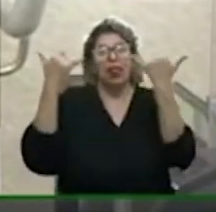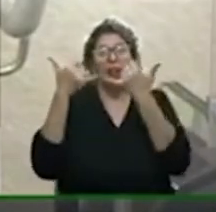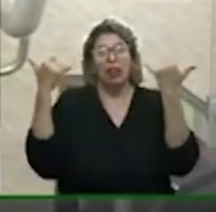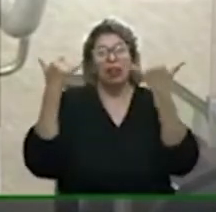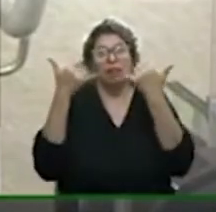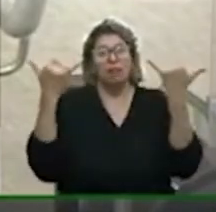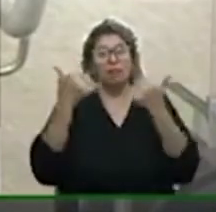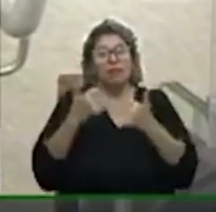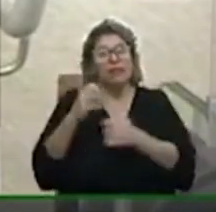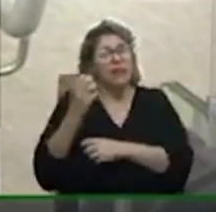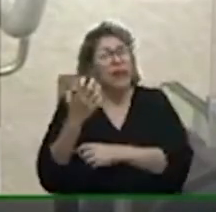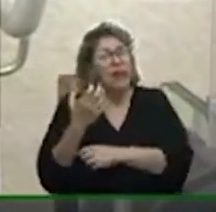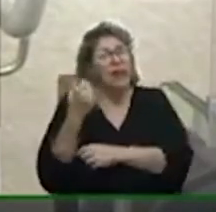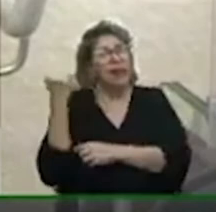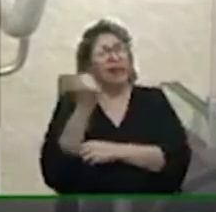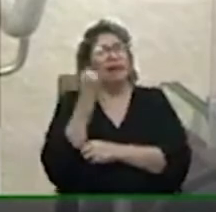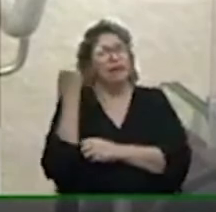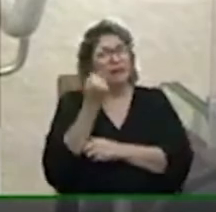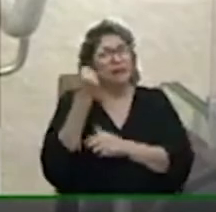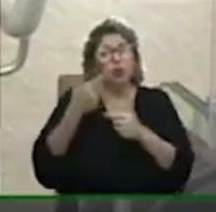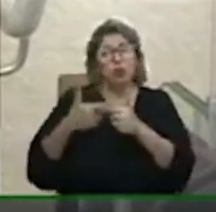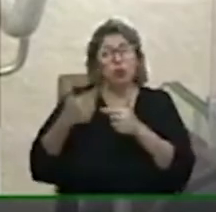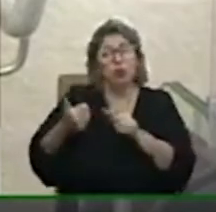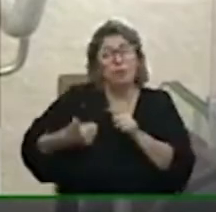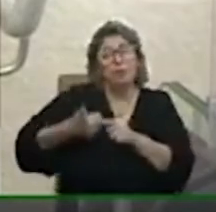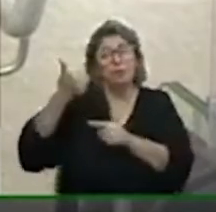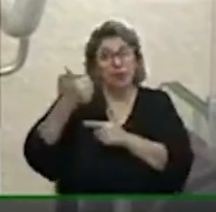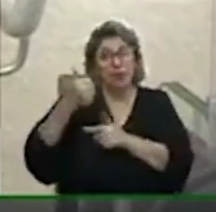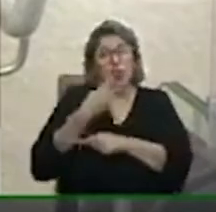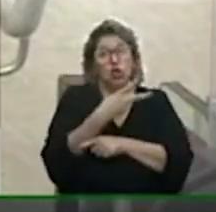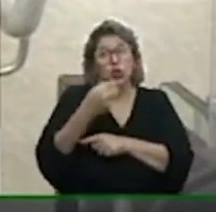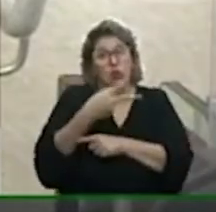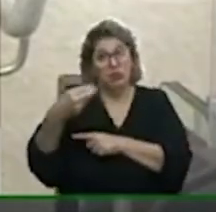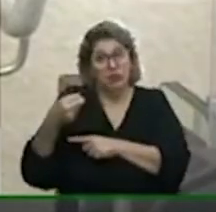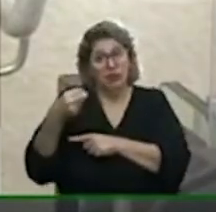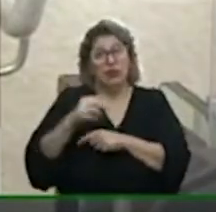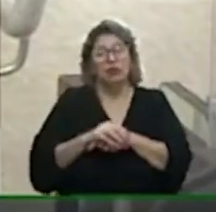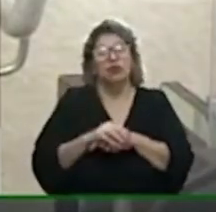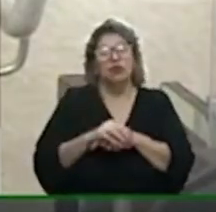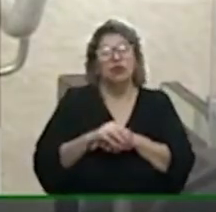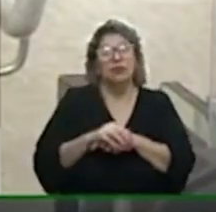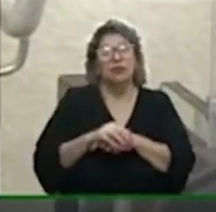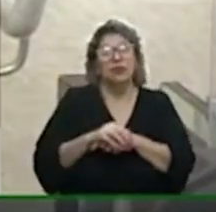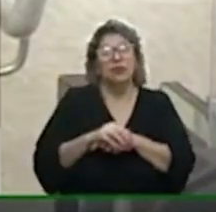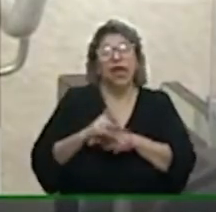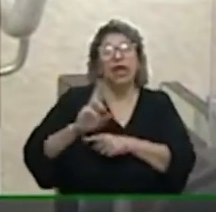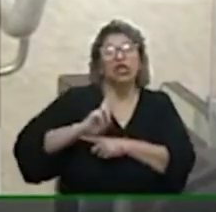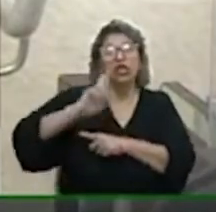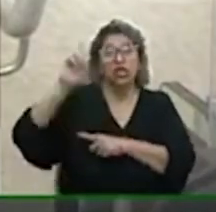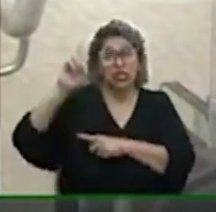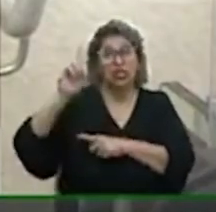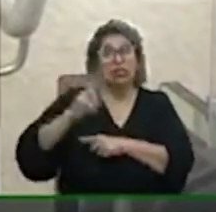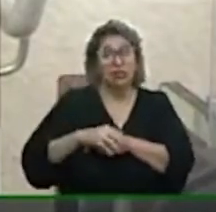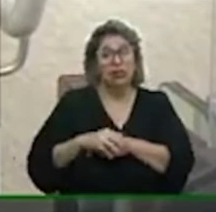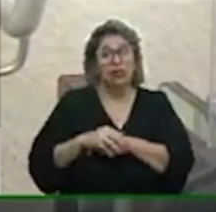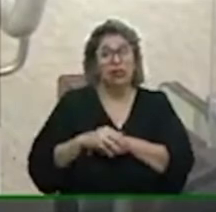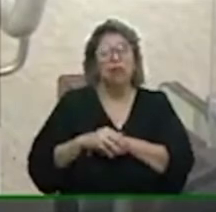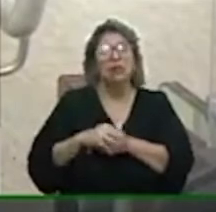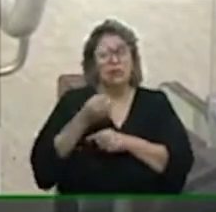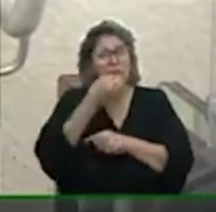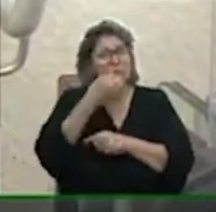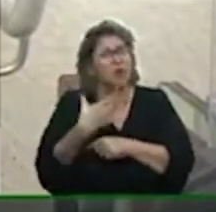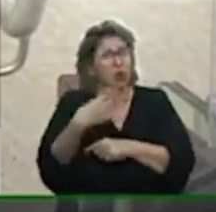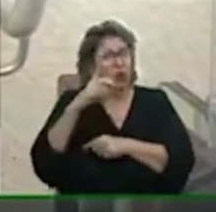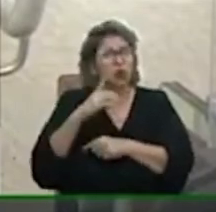eletrificação problema sério o primeiro problema em 2020 a própria direção da escola que é bem